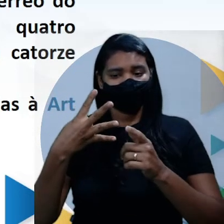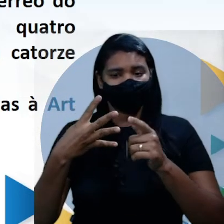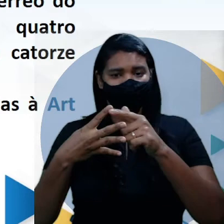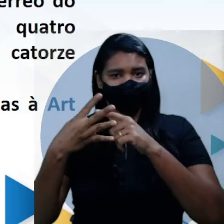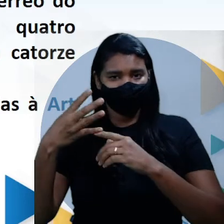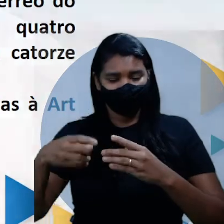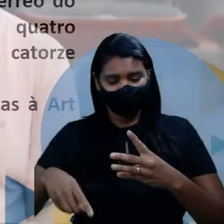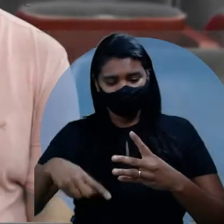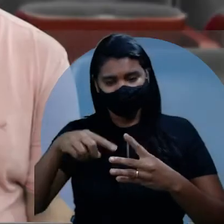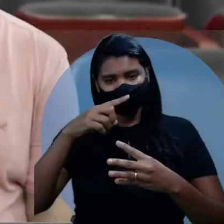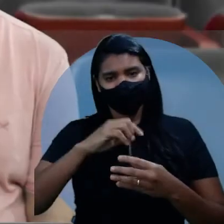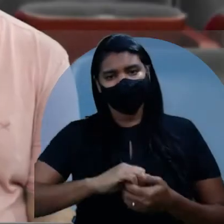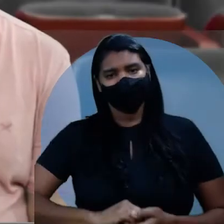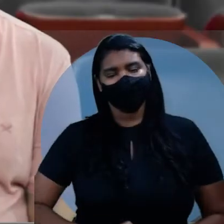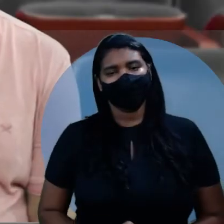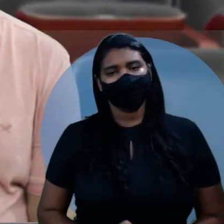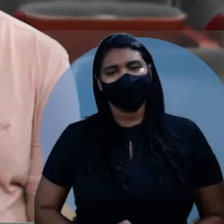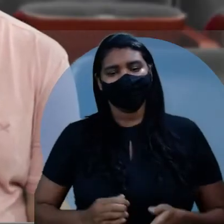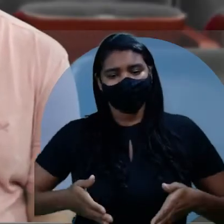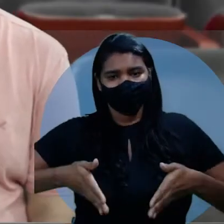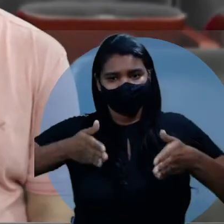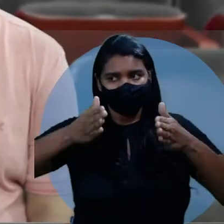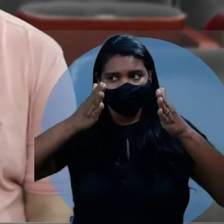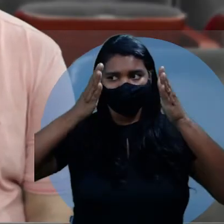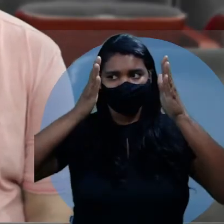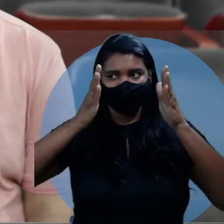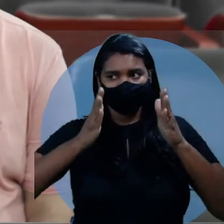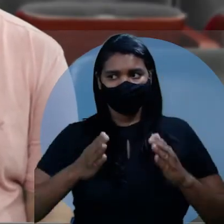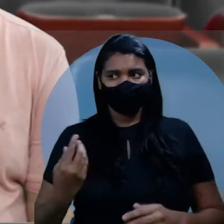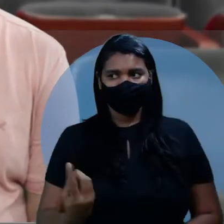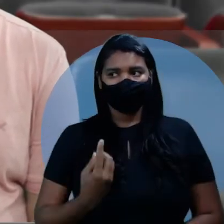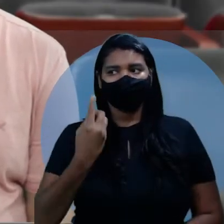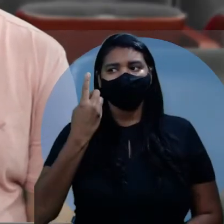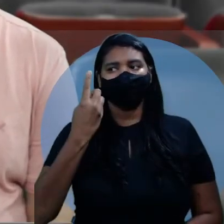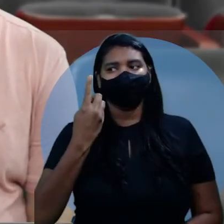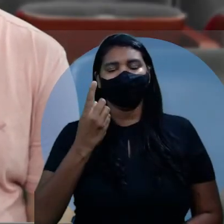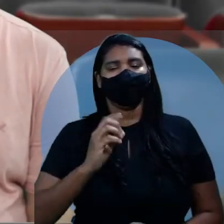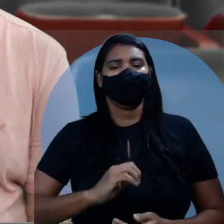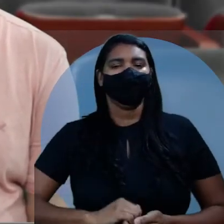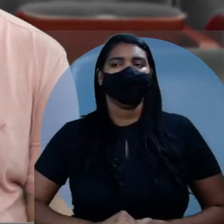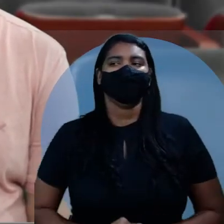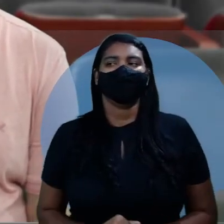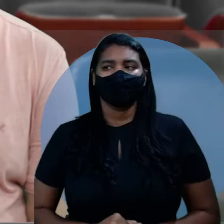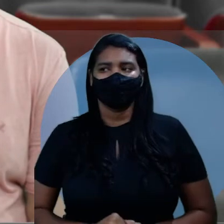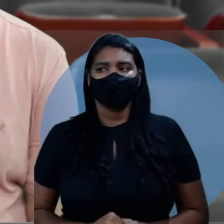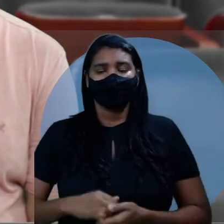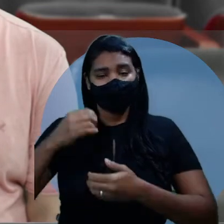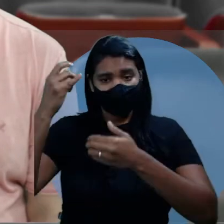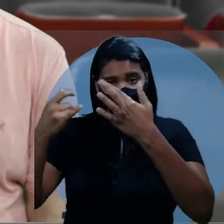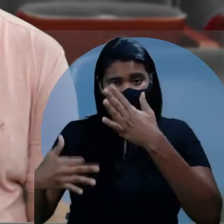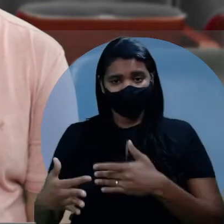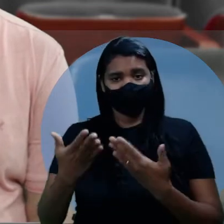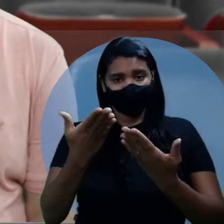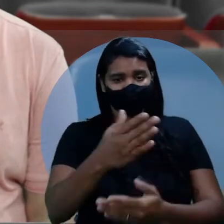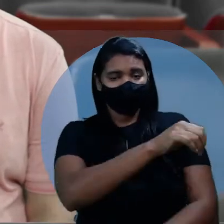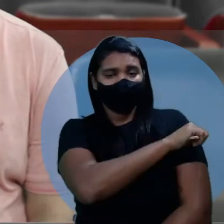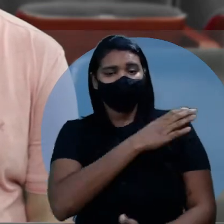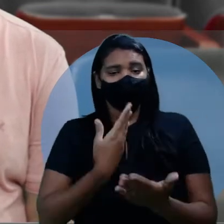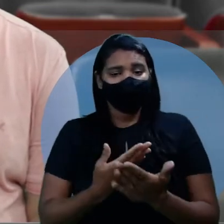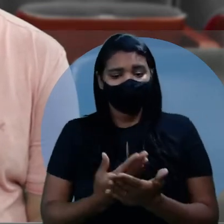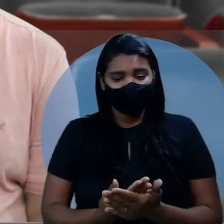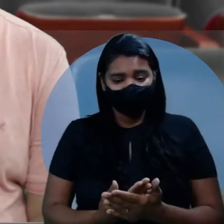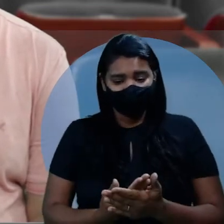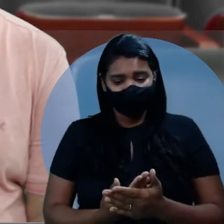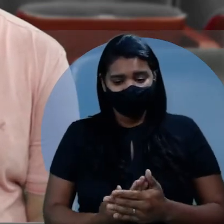andares. 4 andares. Então veja como o pé direito dele é alto. O pé direito é a distância para o aluno, para explicar para o aluno, é a distância do chão